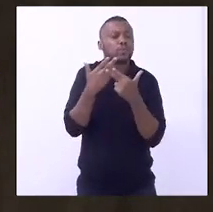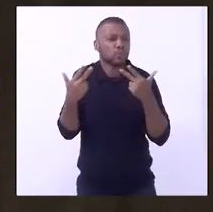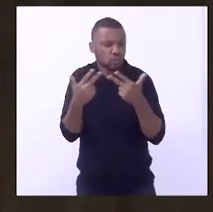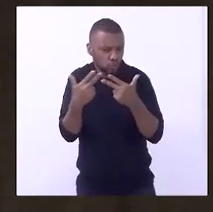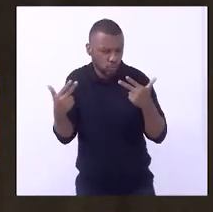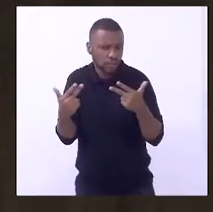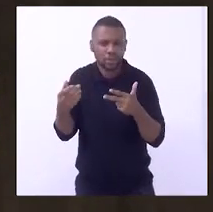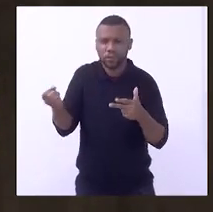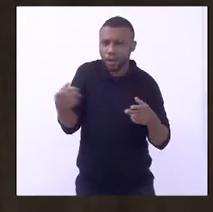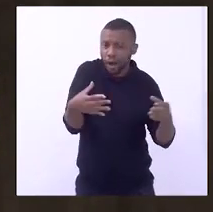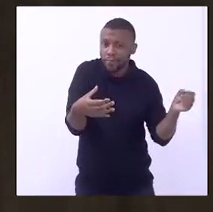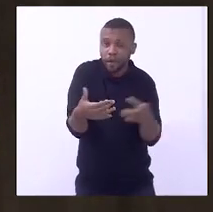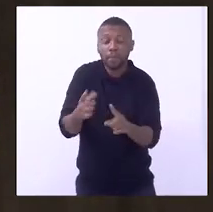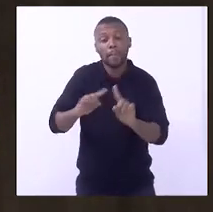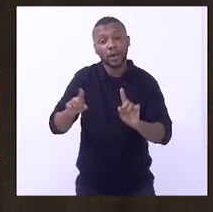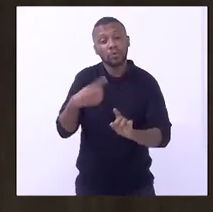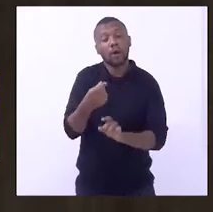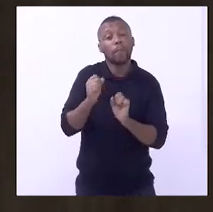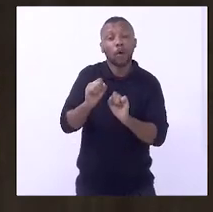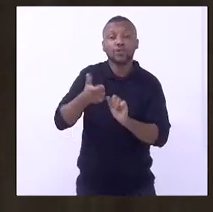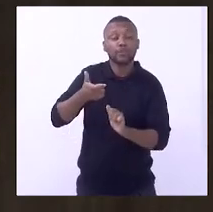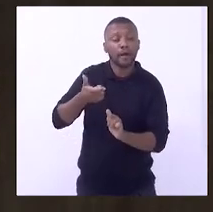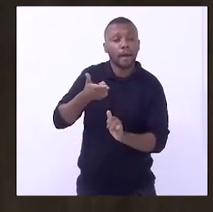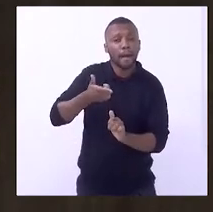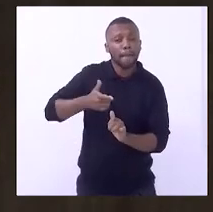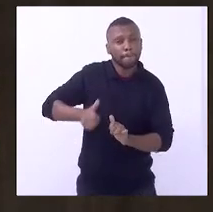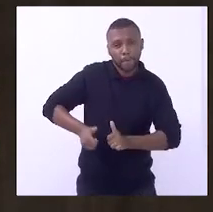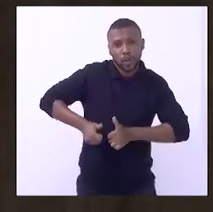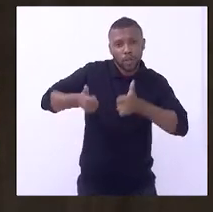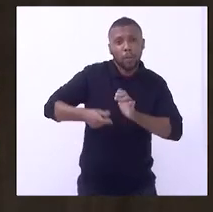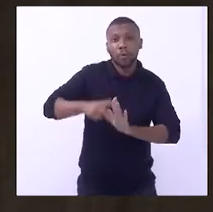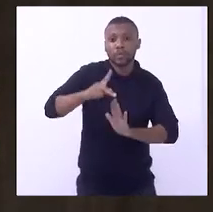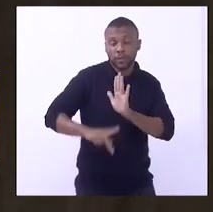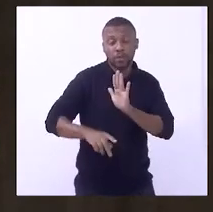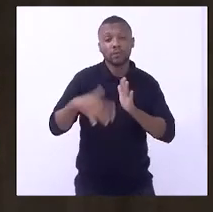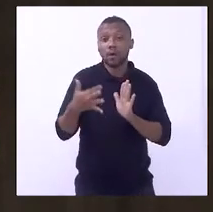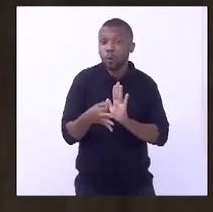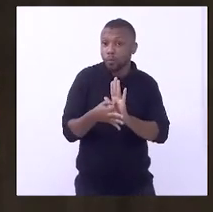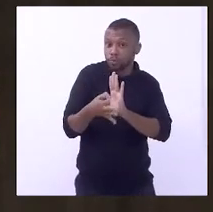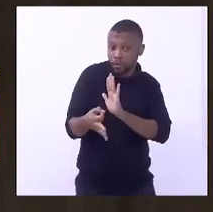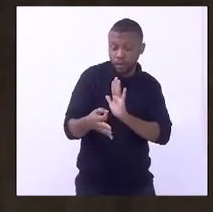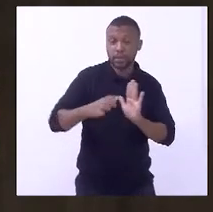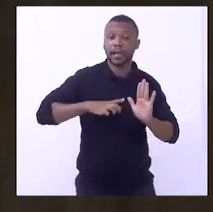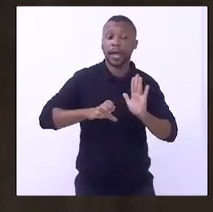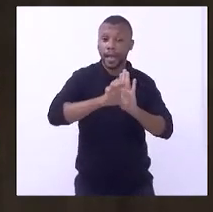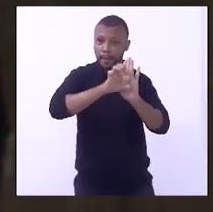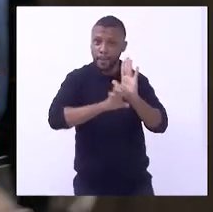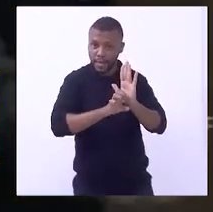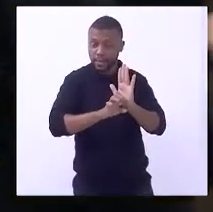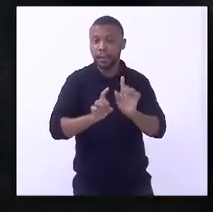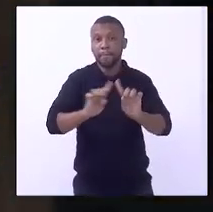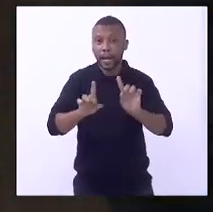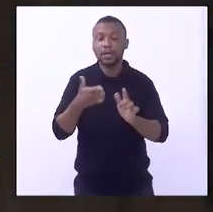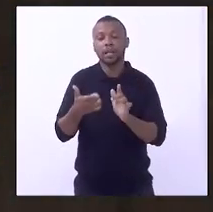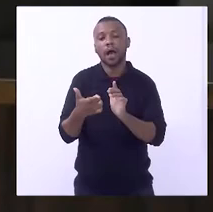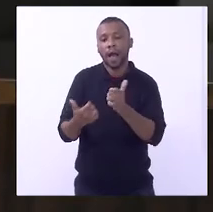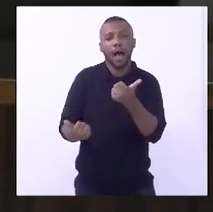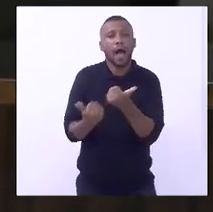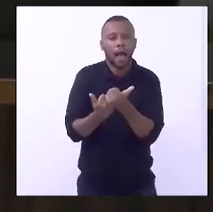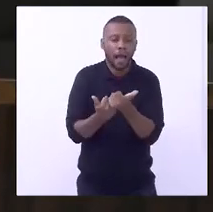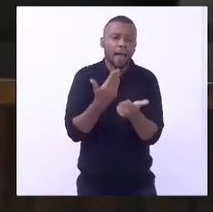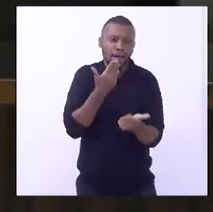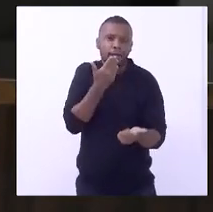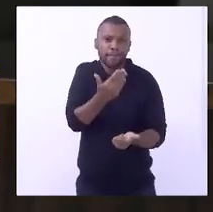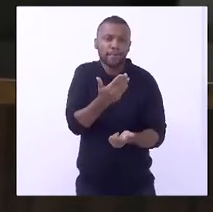pode melhorar ainda mais o projeto e o parecer é favorável com emendas. Pela Comissão de Direitos Humanos e